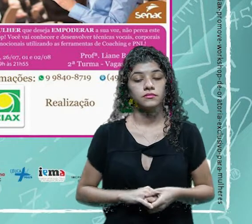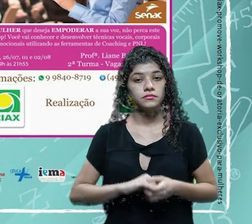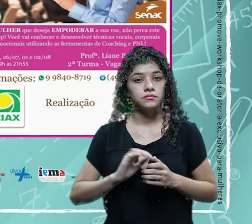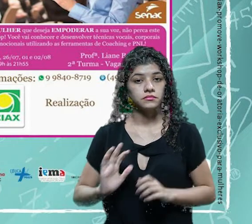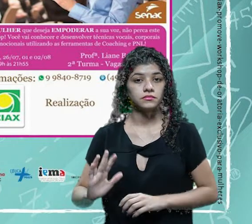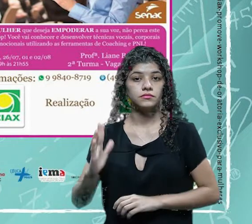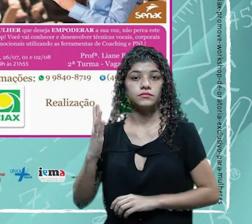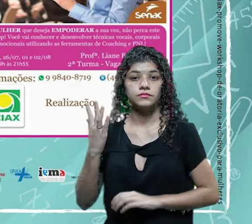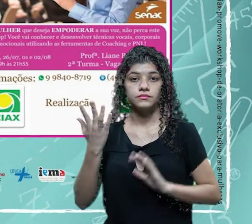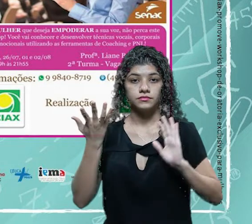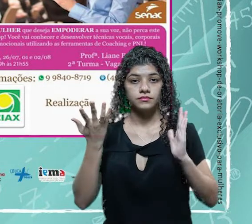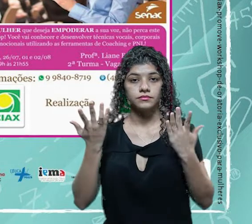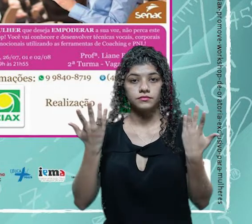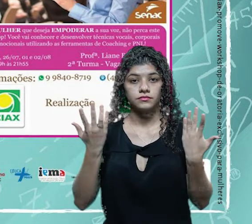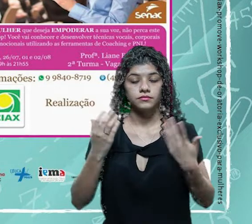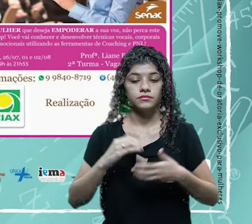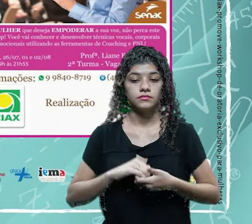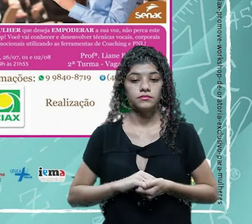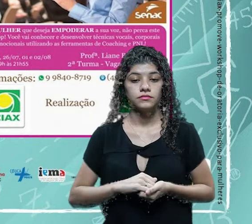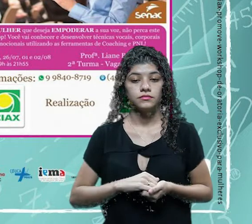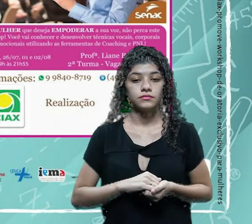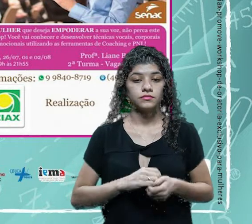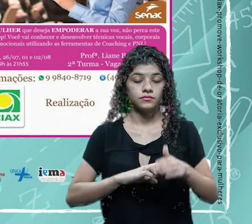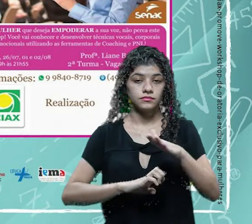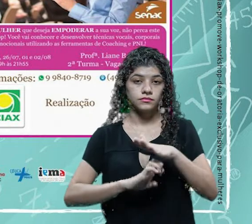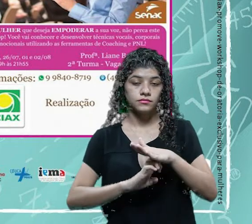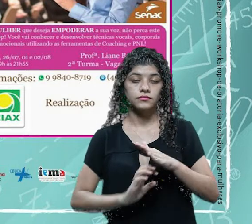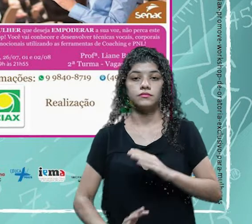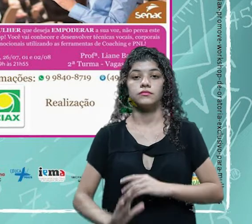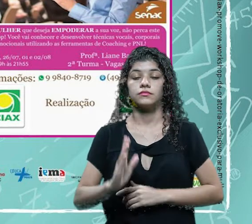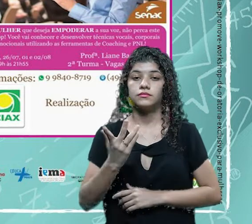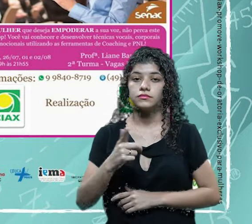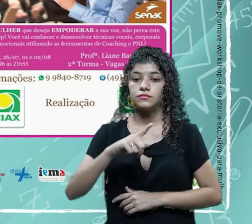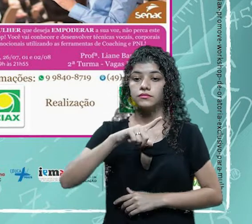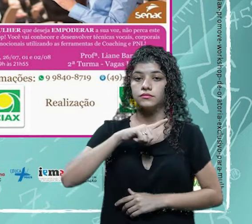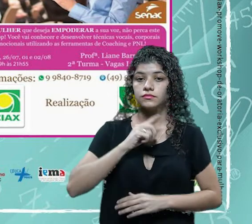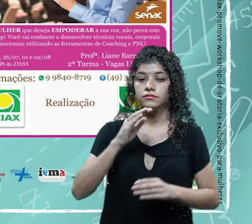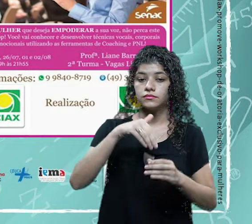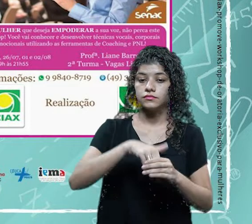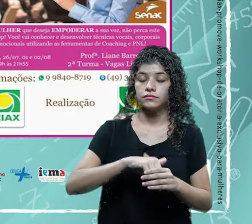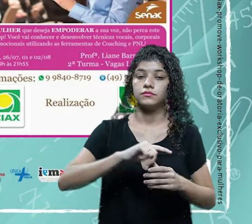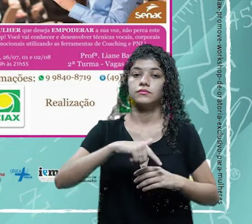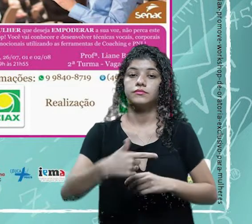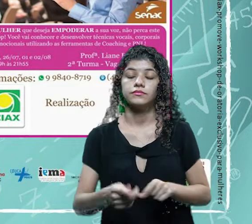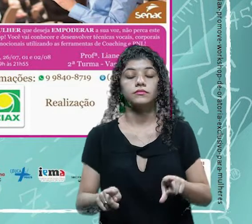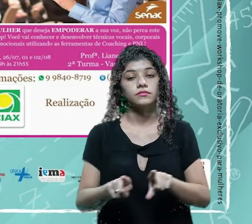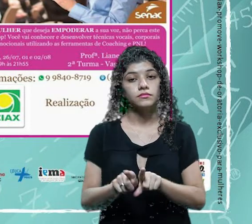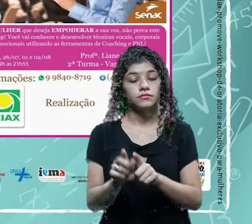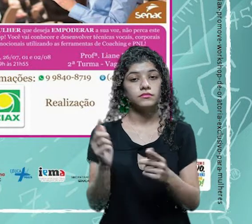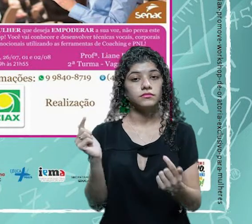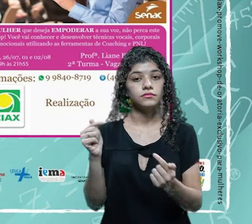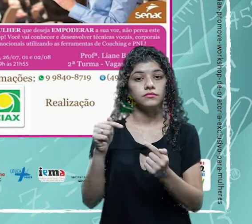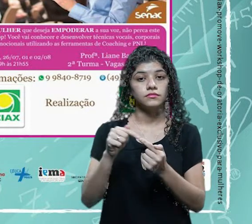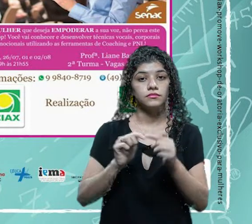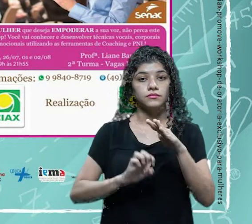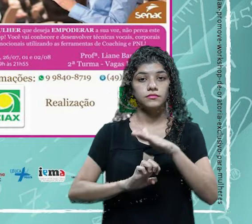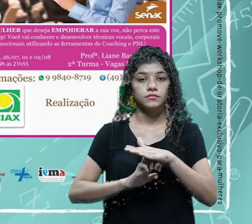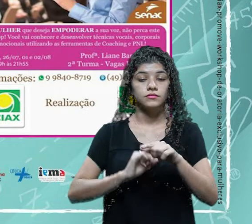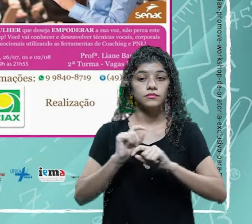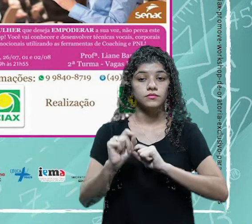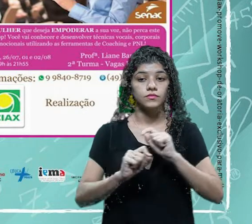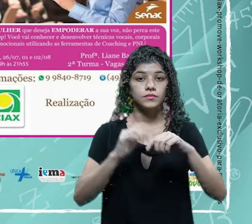né então são as empresas que realizam workshops empresariais interno Qual é o objetivo geralmente O que